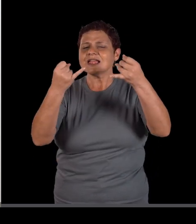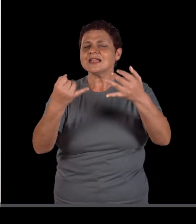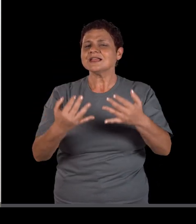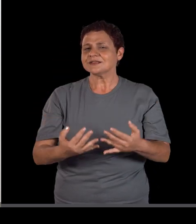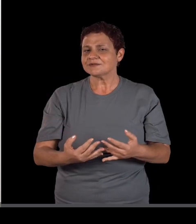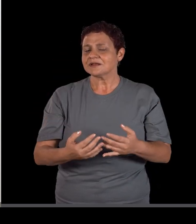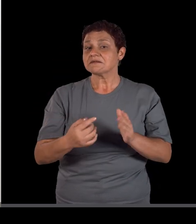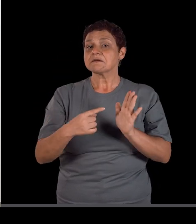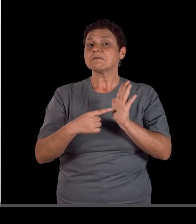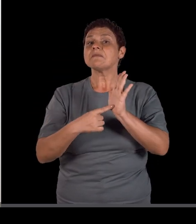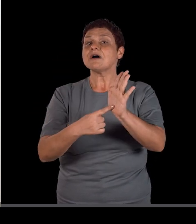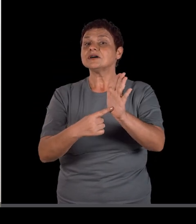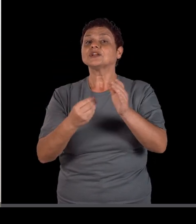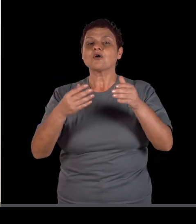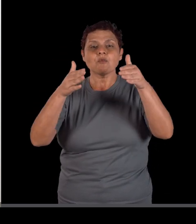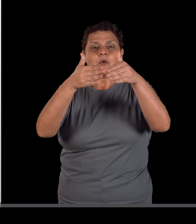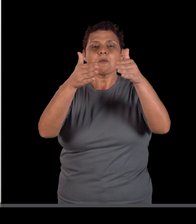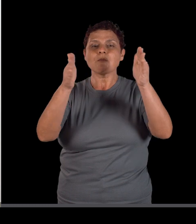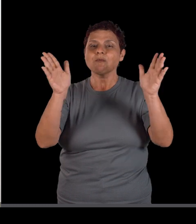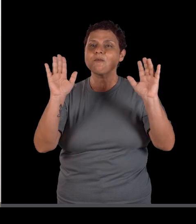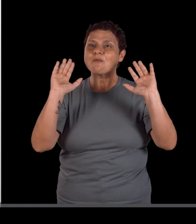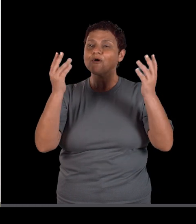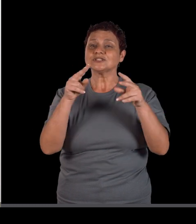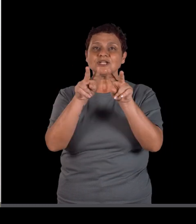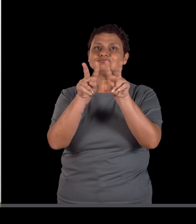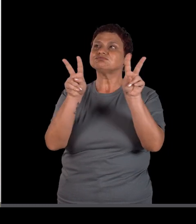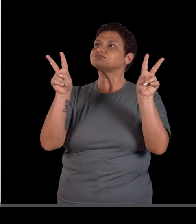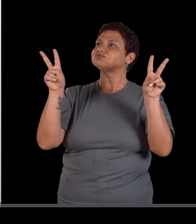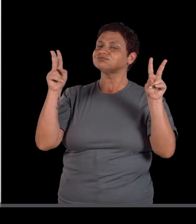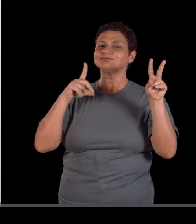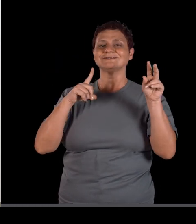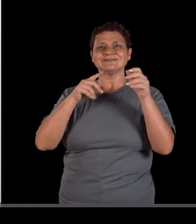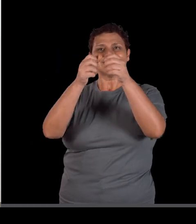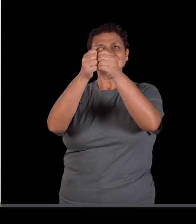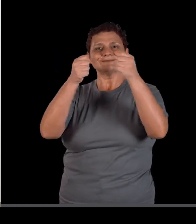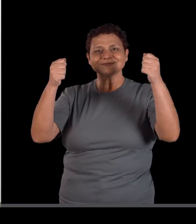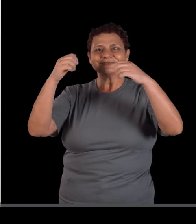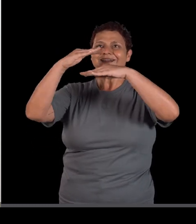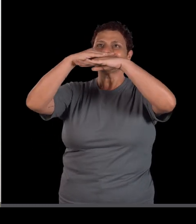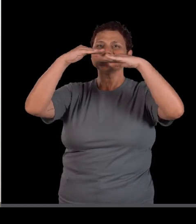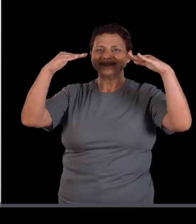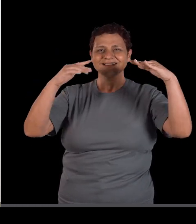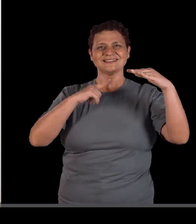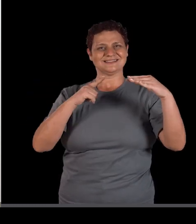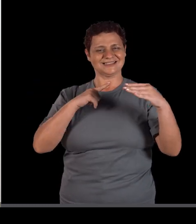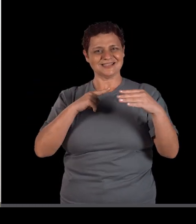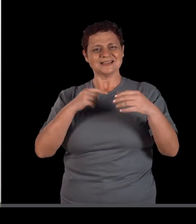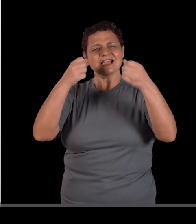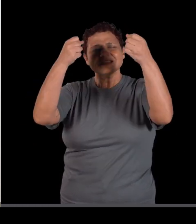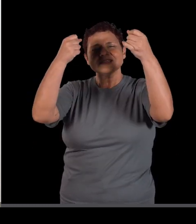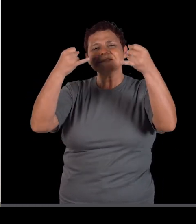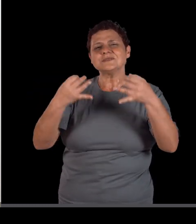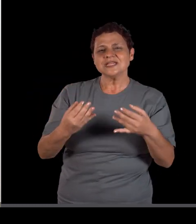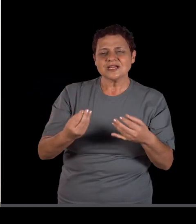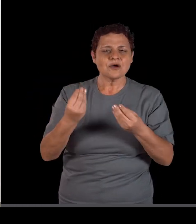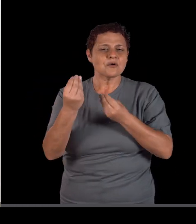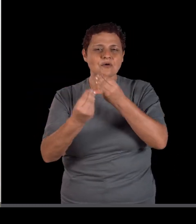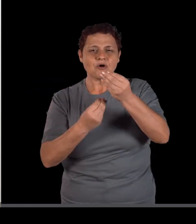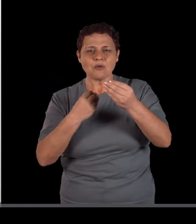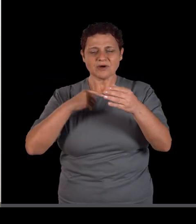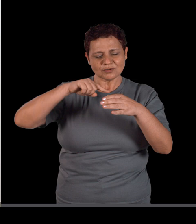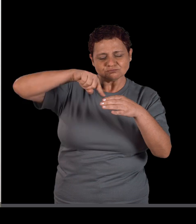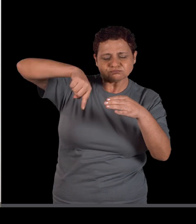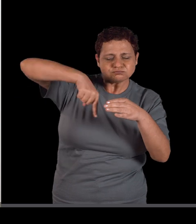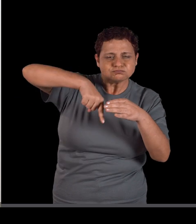descritivos, porque mostra como é o poço pelo qual a Alice está passando. Essa é a descrição, ele descreve o